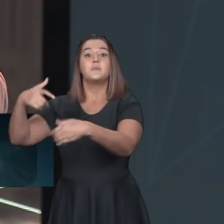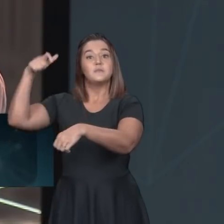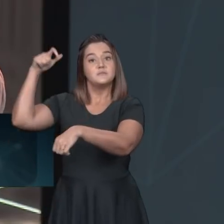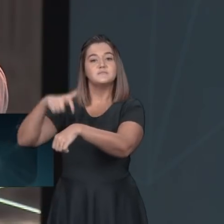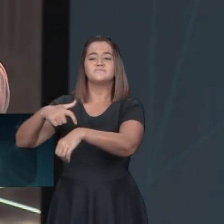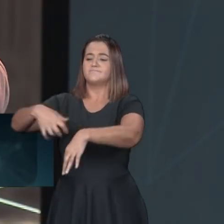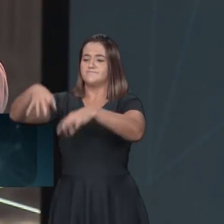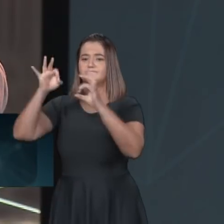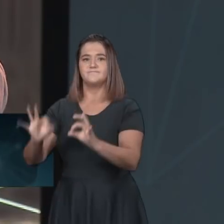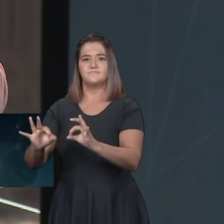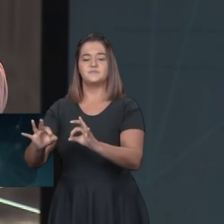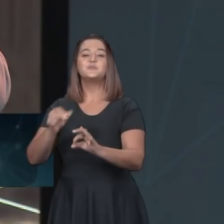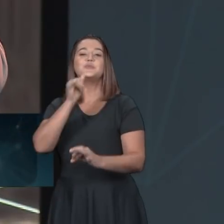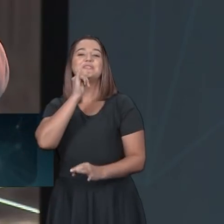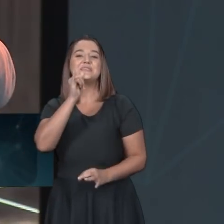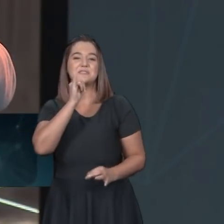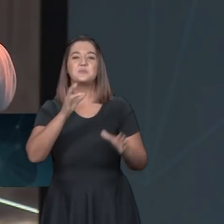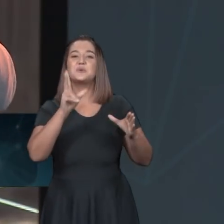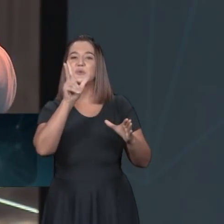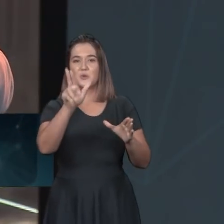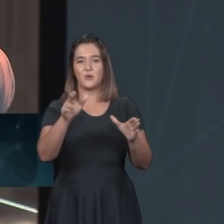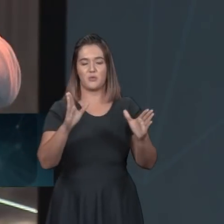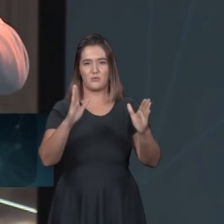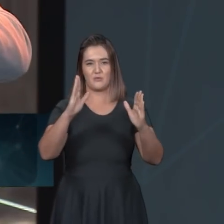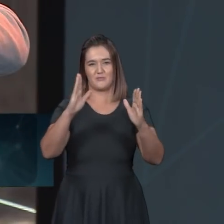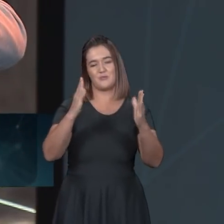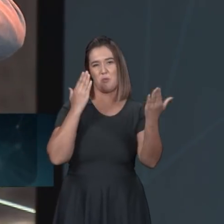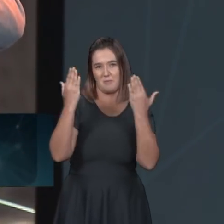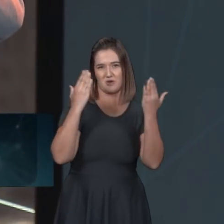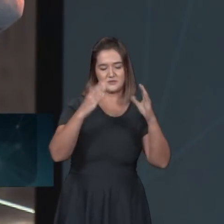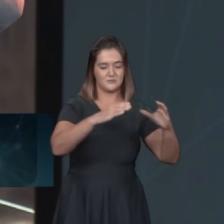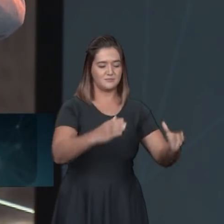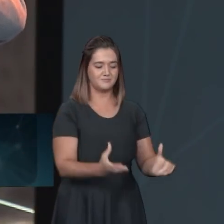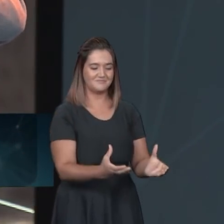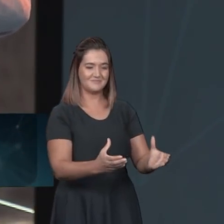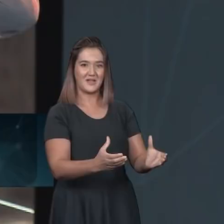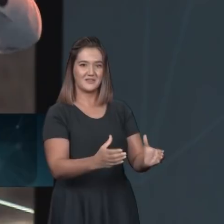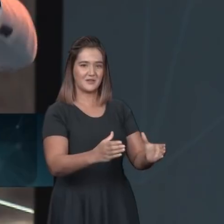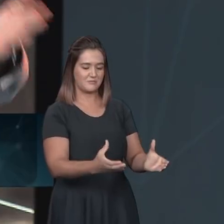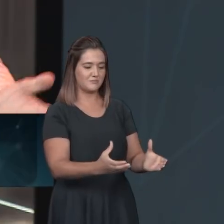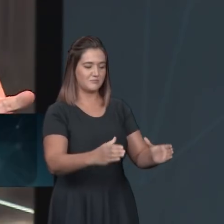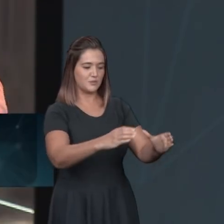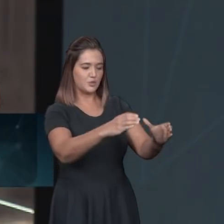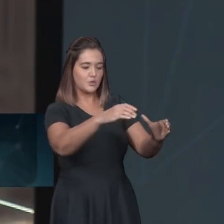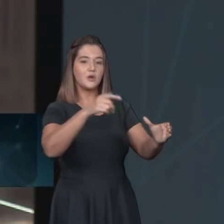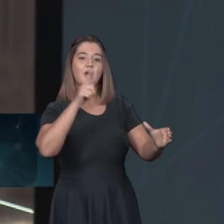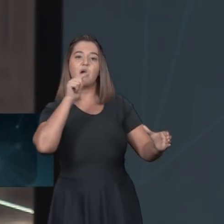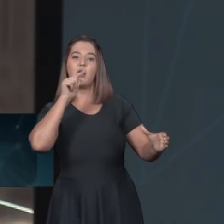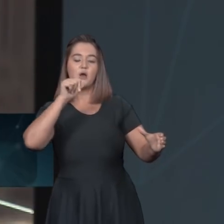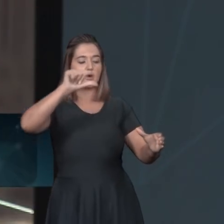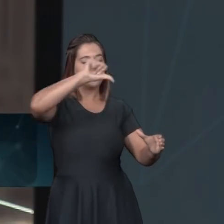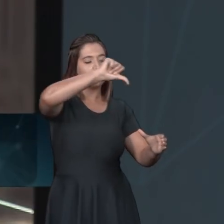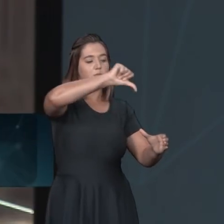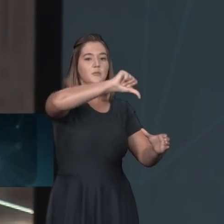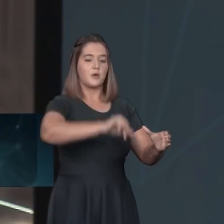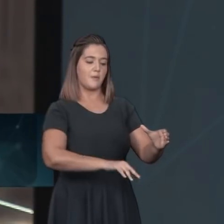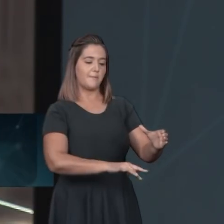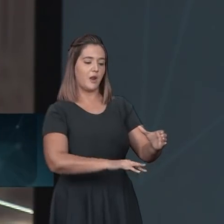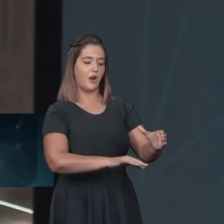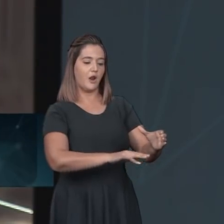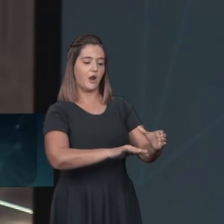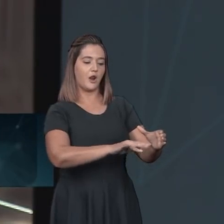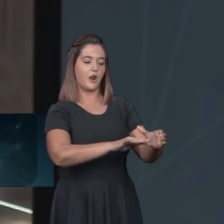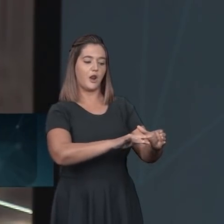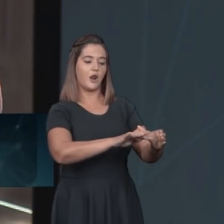quando você enche uma bacia de água e a bacia vai enchendo, enchendo até transbordar. Isto é pleroma em grego,